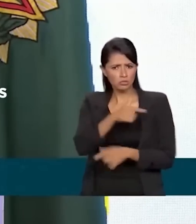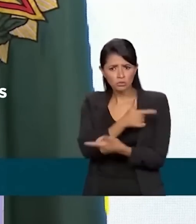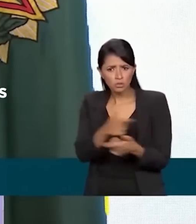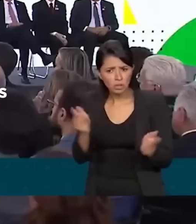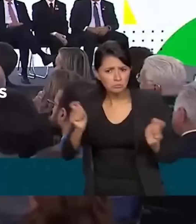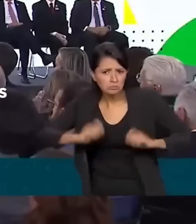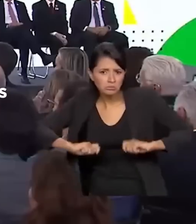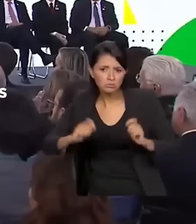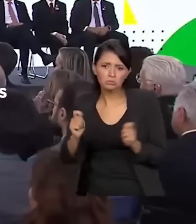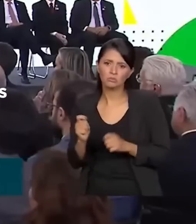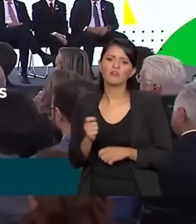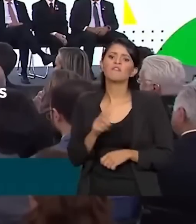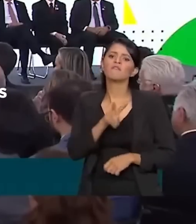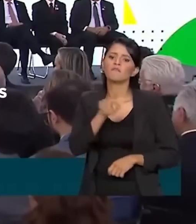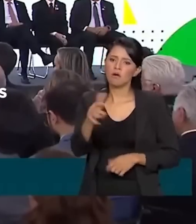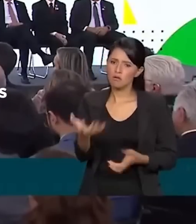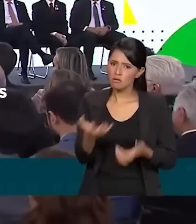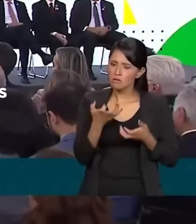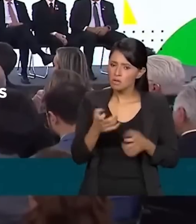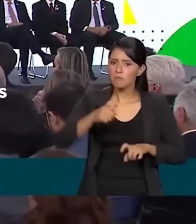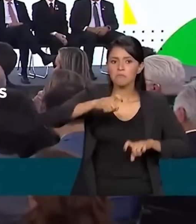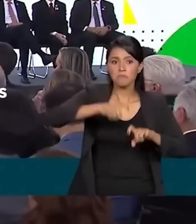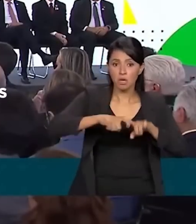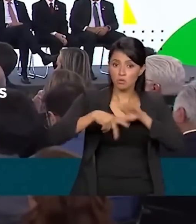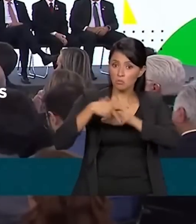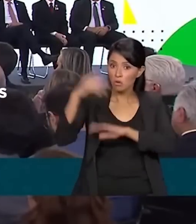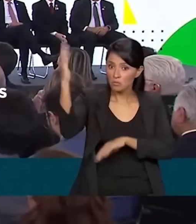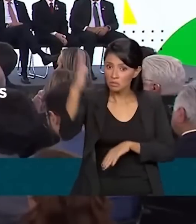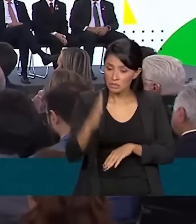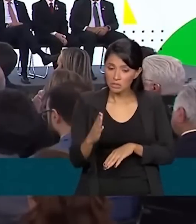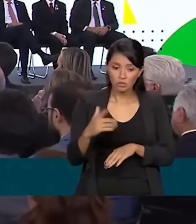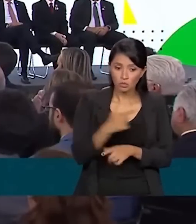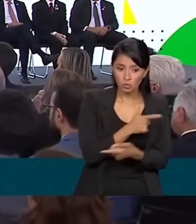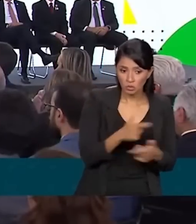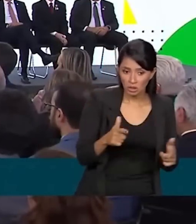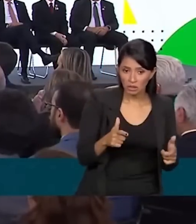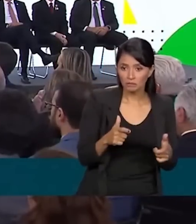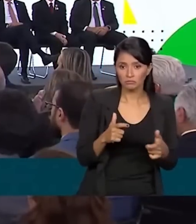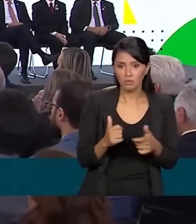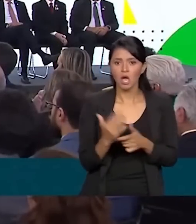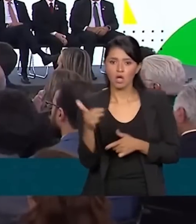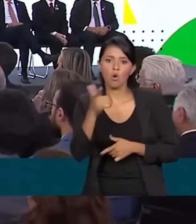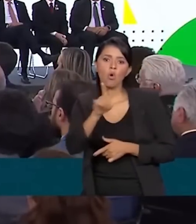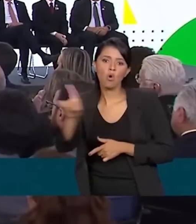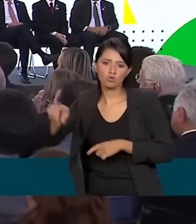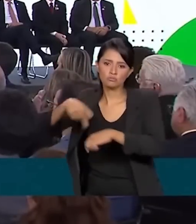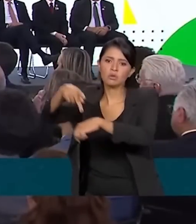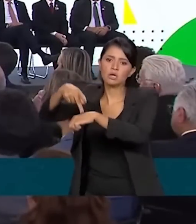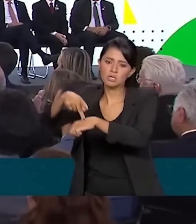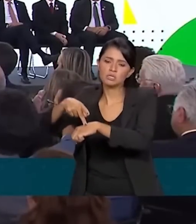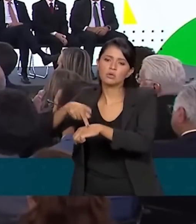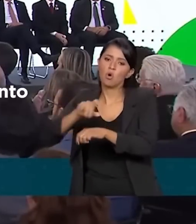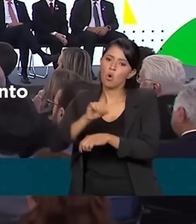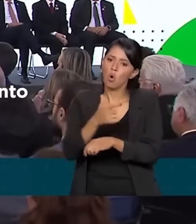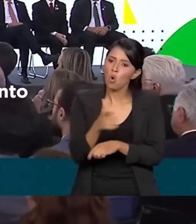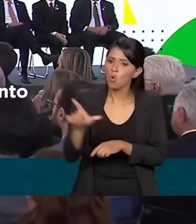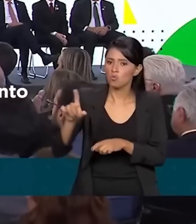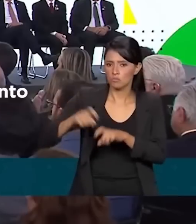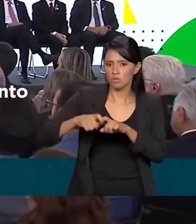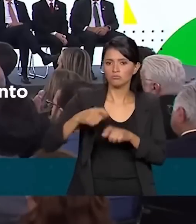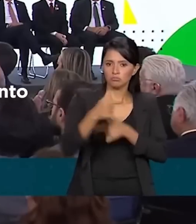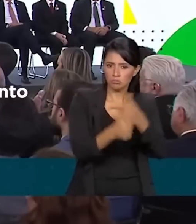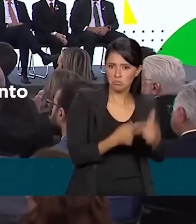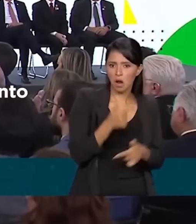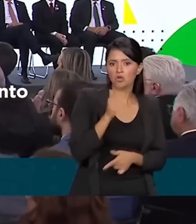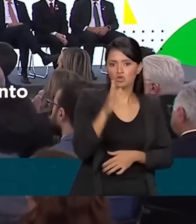a gente vai querer médicos brasileiros formados no estrangeiro ou médicos estrangeiros que trabalham aqui. Se não